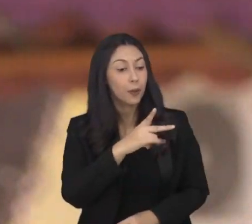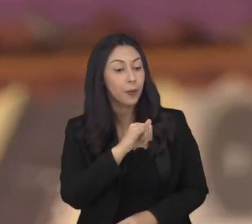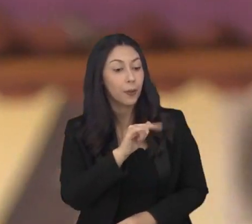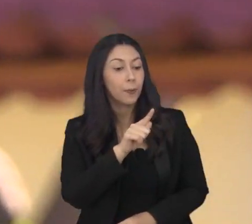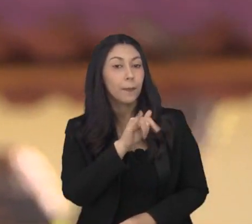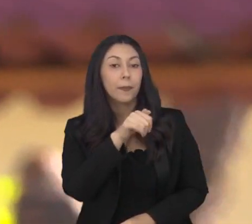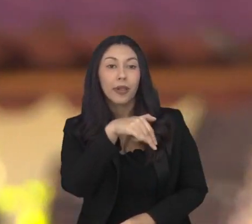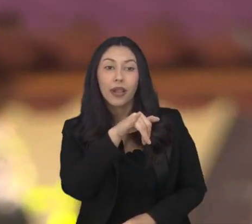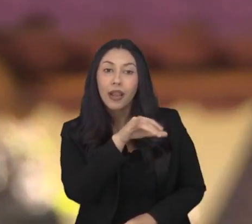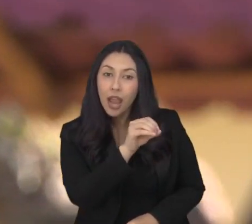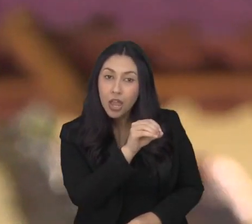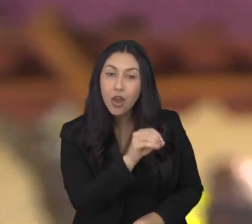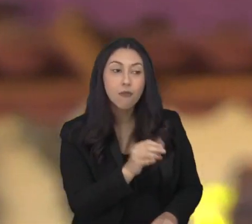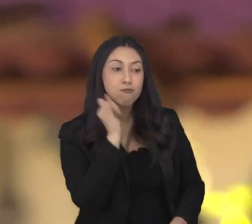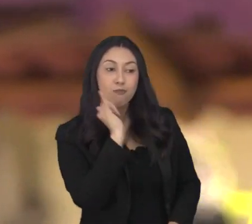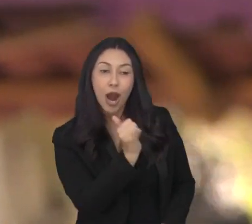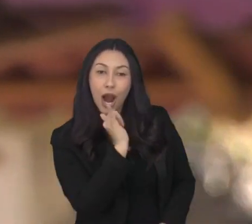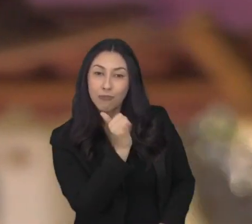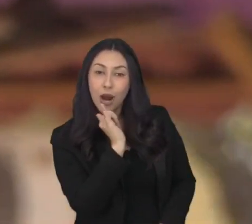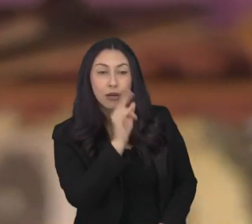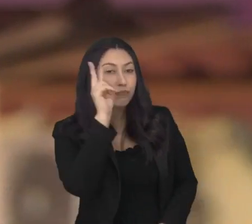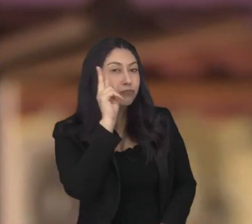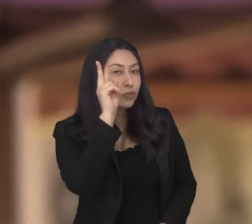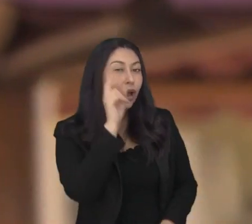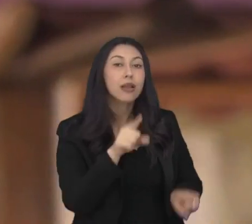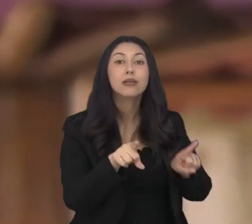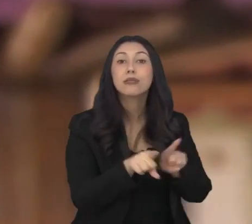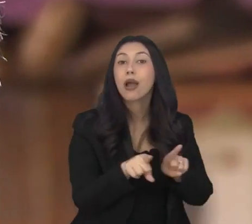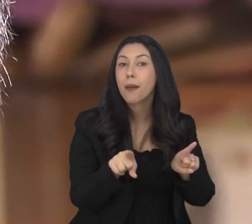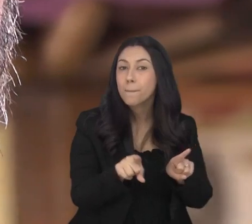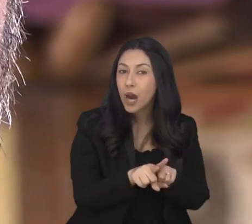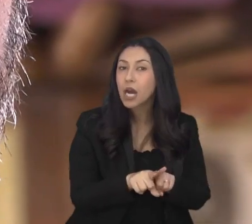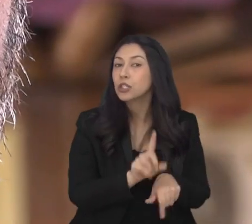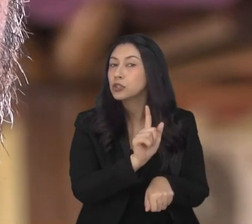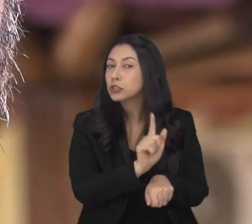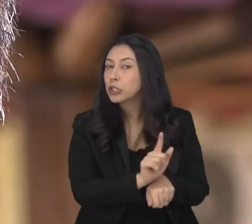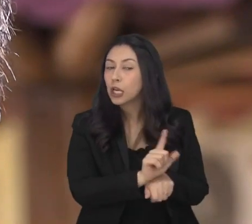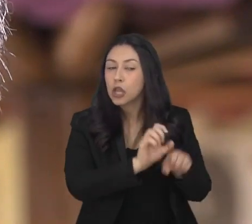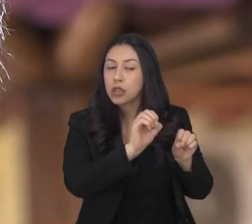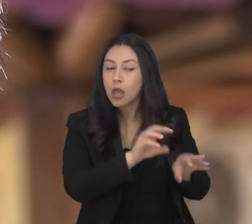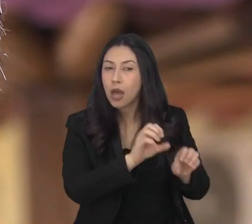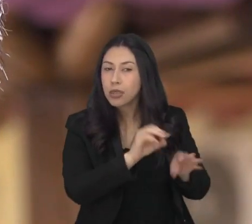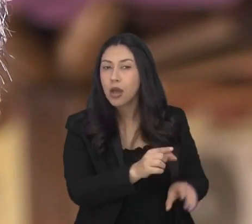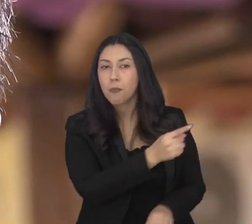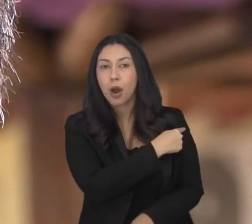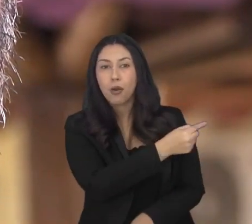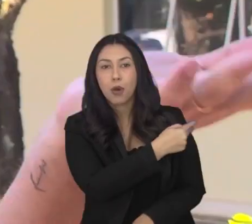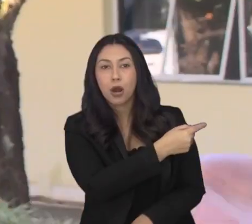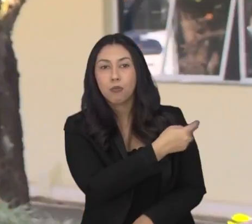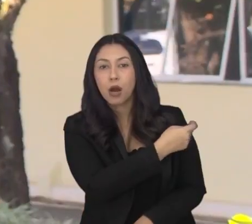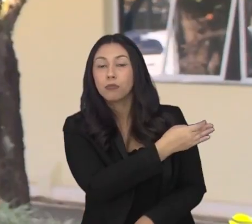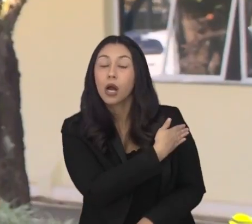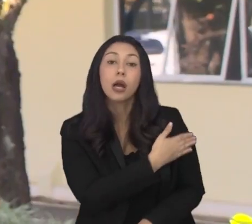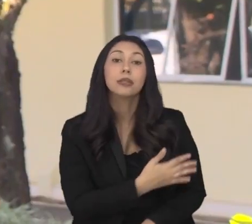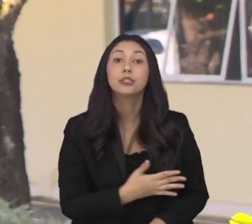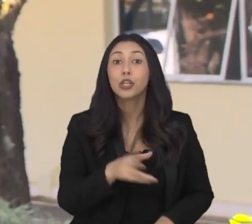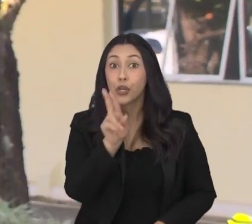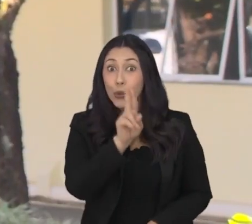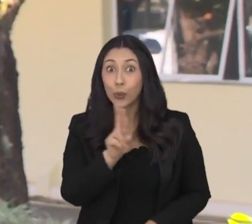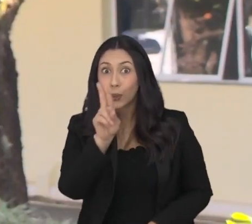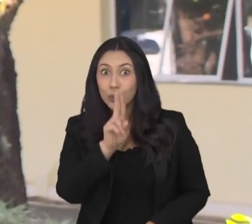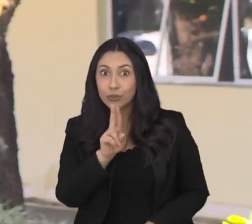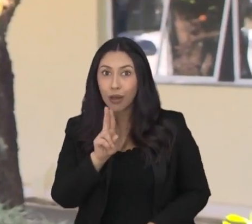O Plínio, além de contador de histórias, também é um gestor de ensino fundamental e utiliza